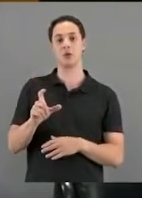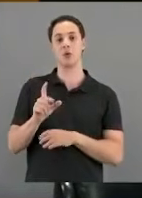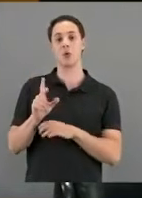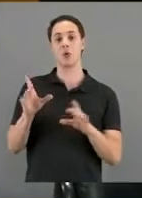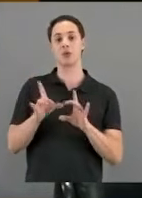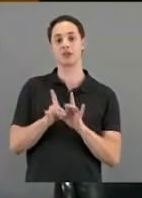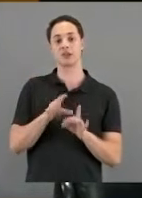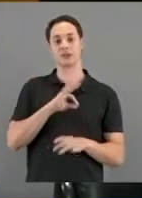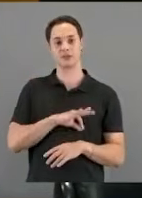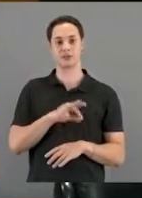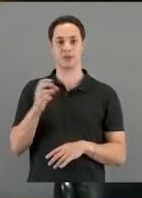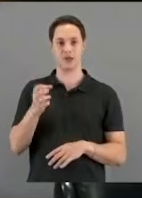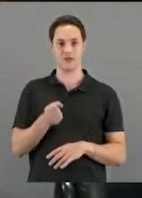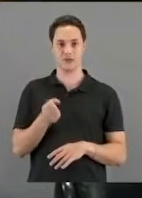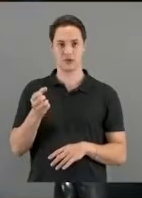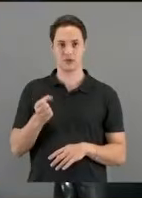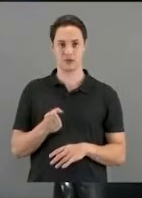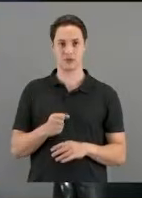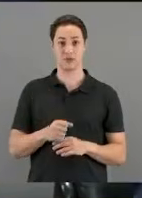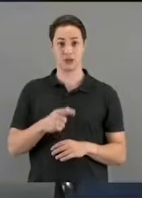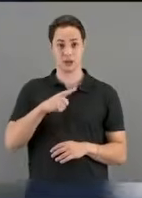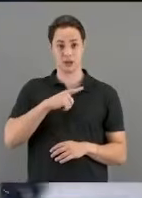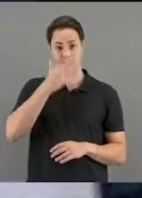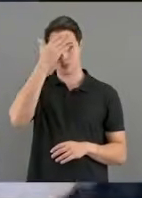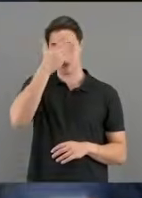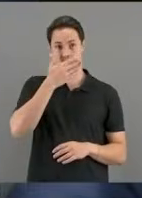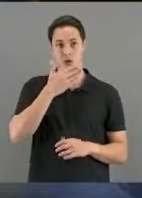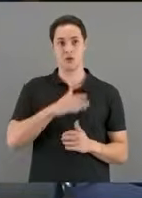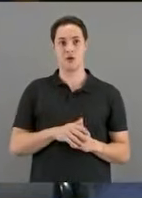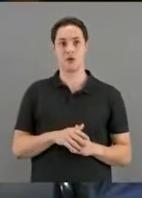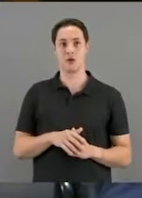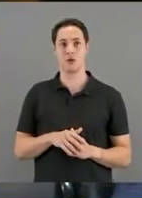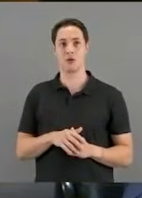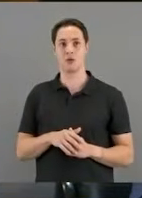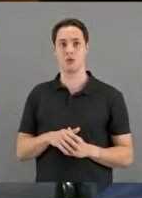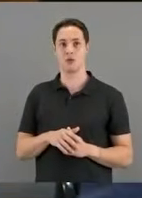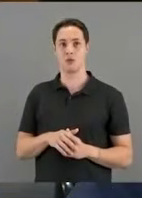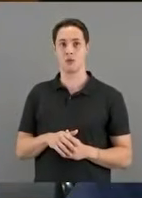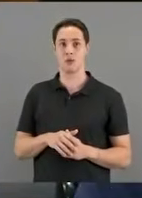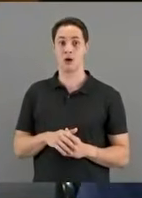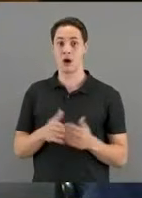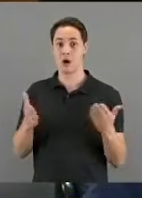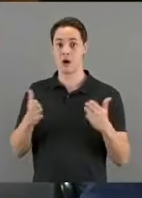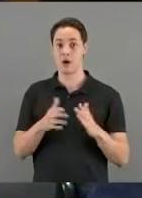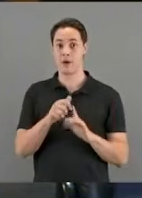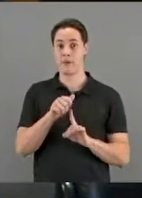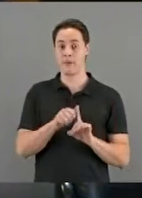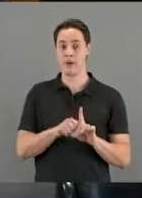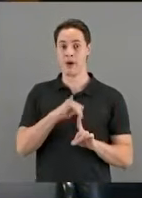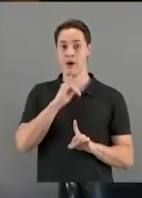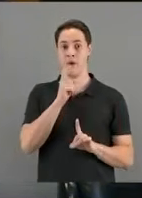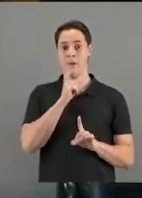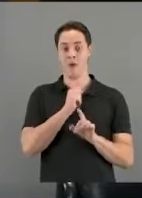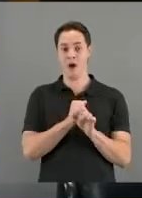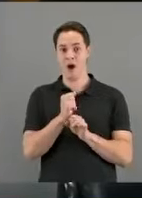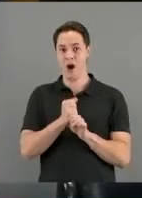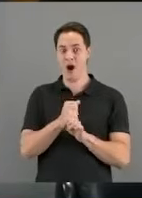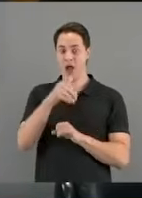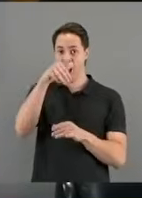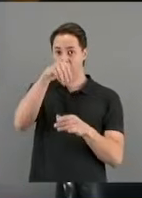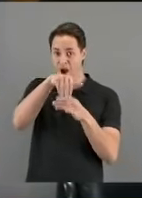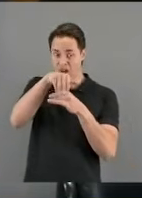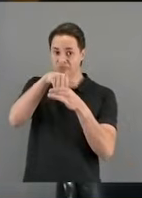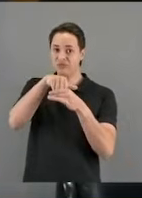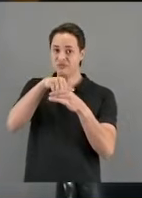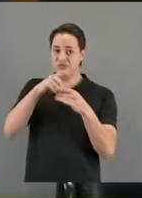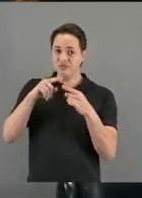aqui, o documento. Aqui a prova. Vamos lembrar que nós estamos em julho do ano da eleição. E logo em